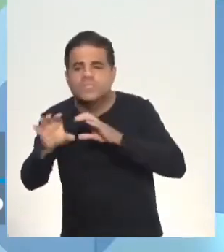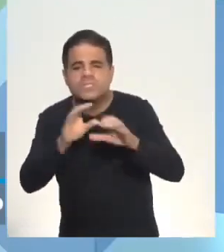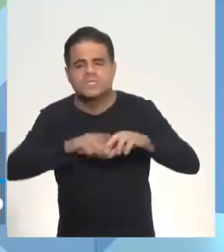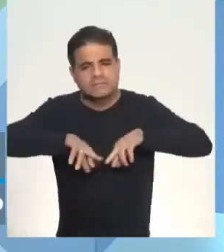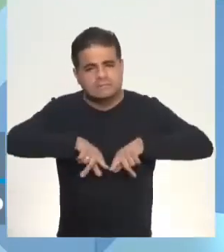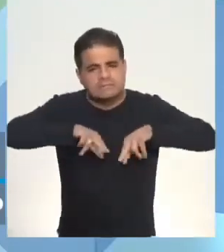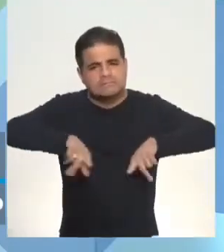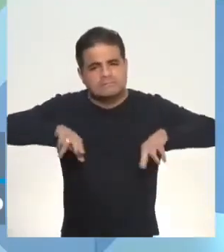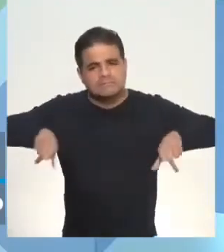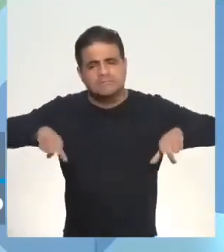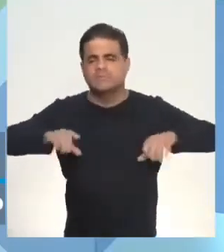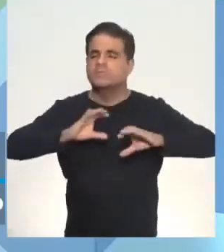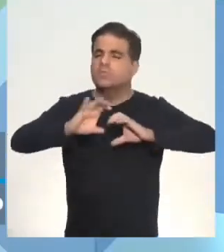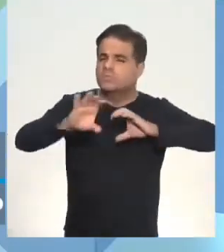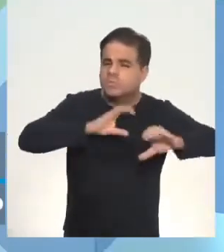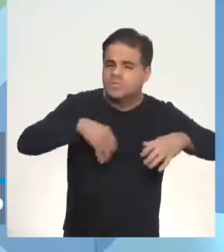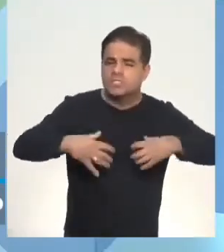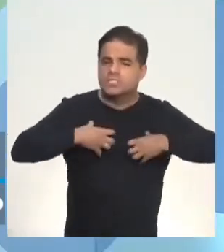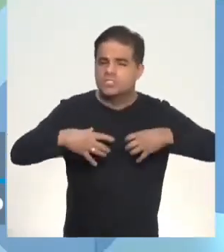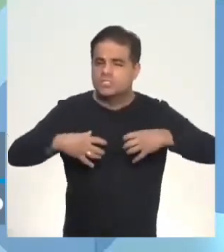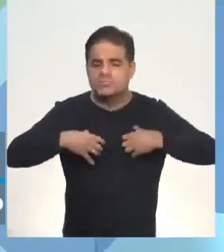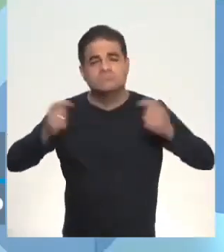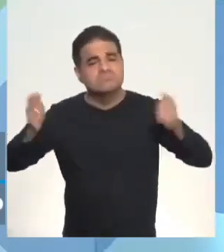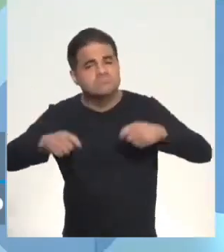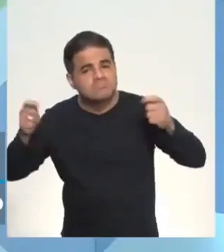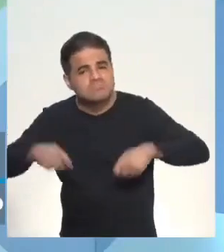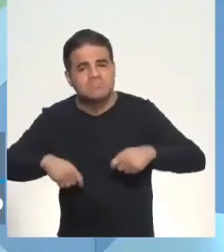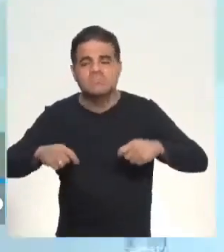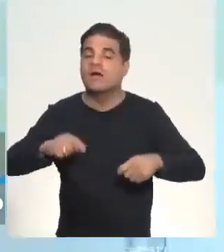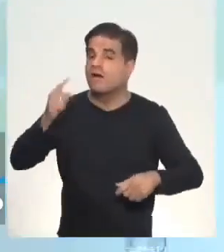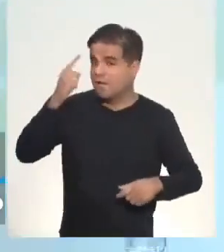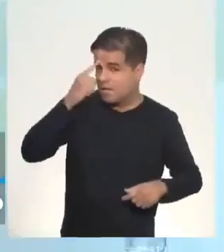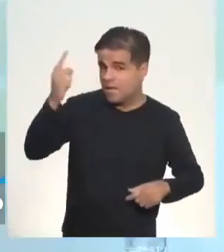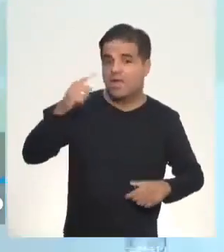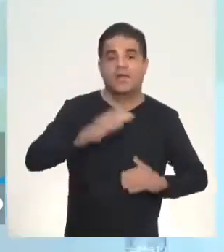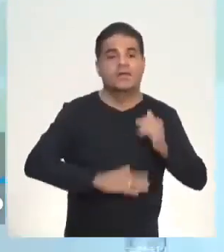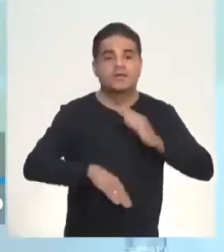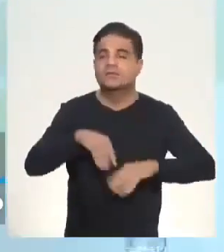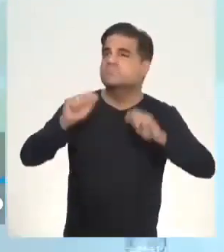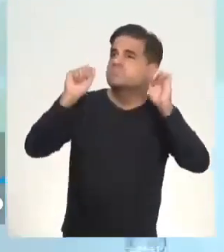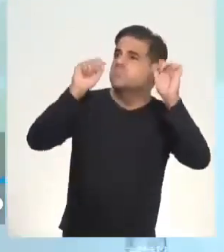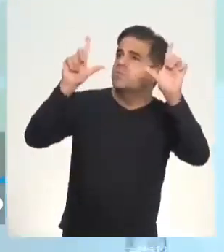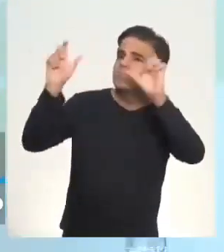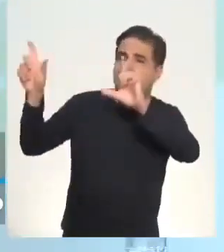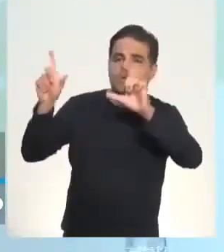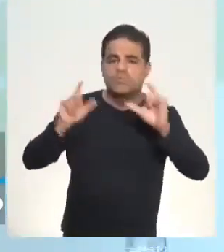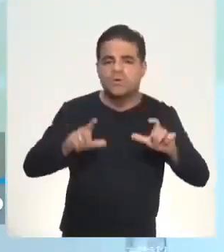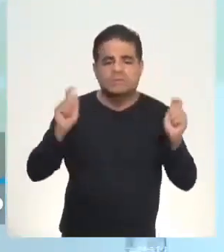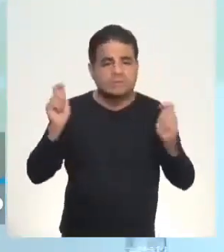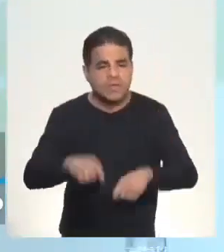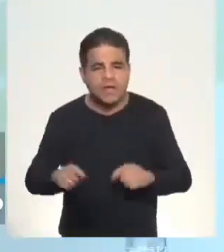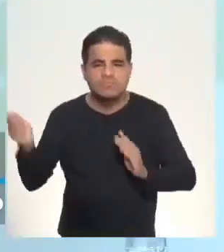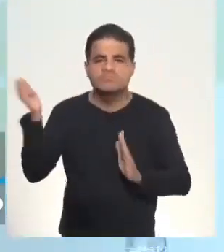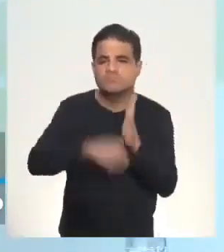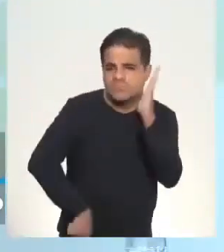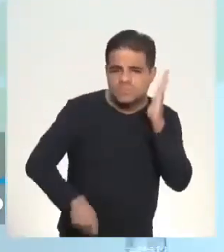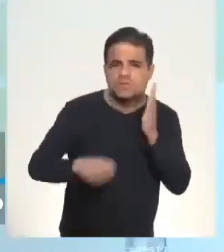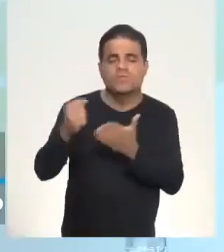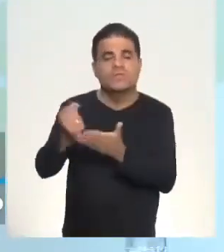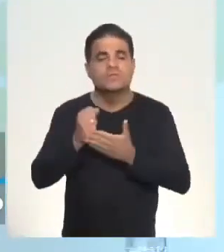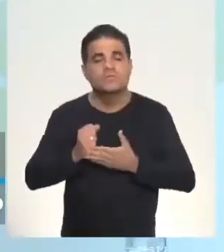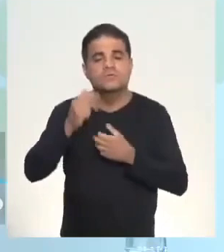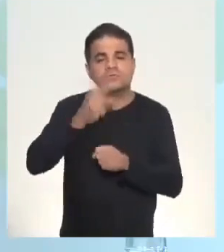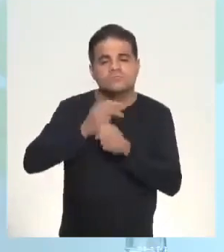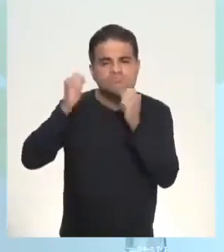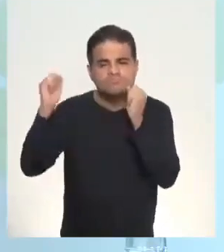de diversas maneiras. É isso que a gente vai ver nessa aula. E a questão das imagens, o que a gente pode registrar. Então, eu vou trazer um vídeo para